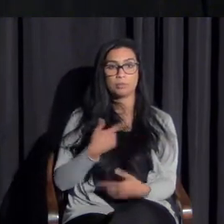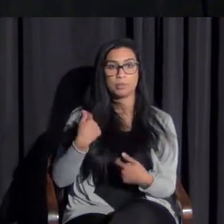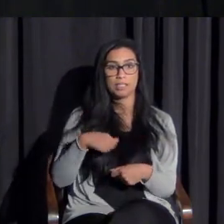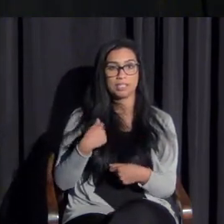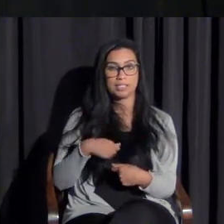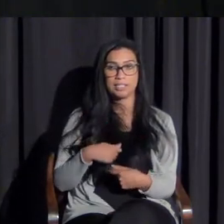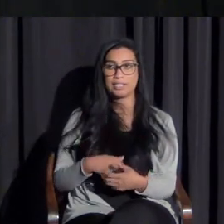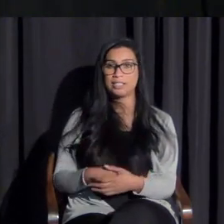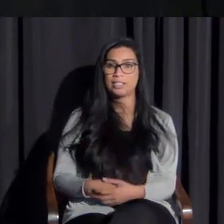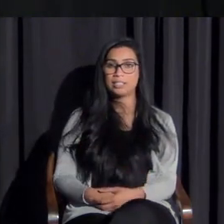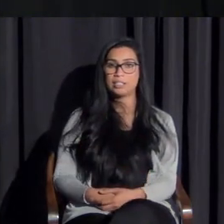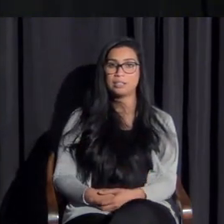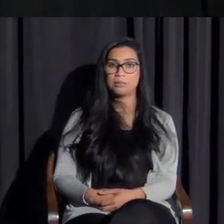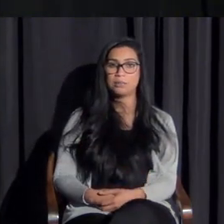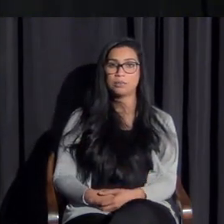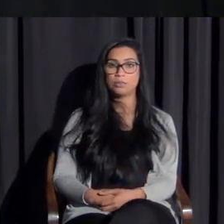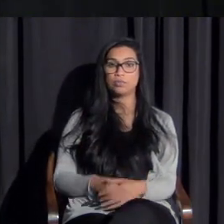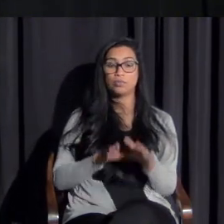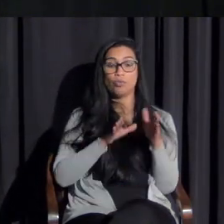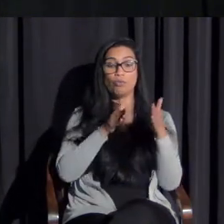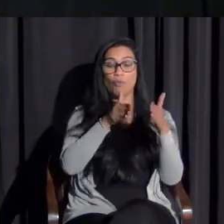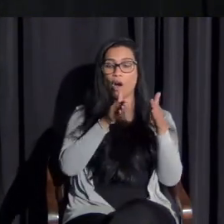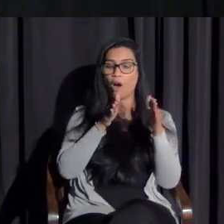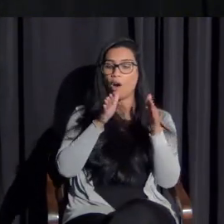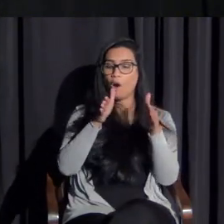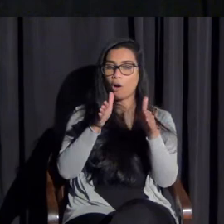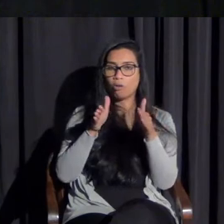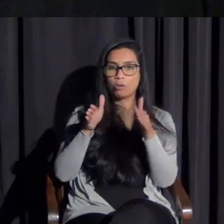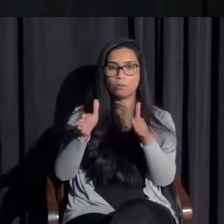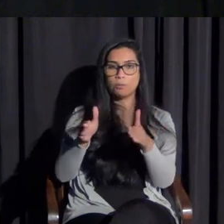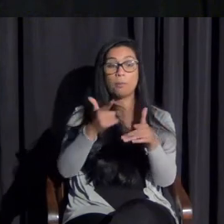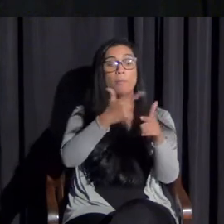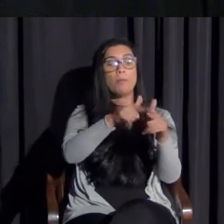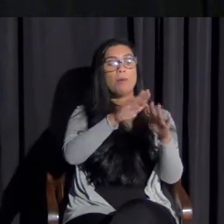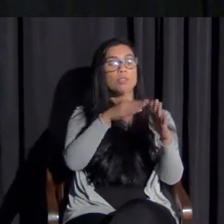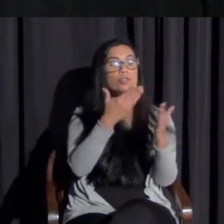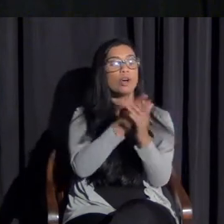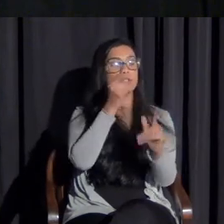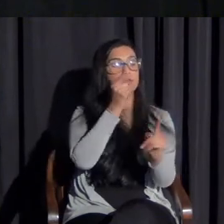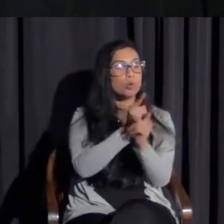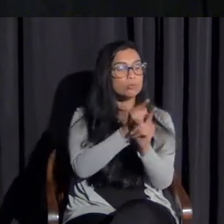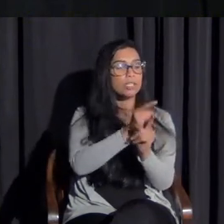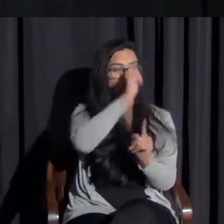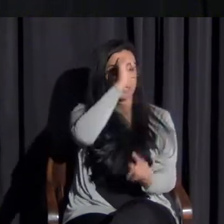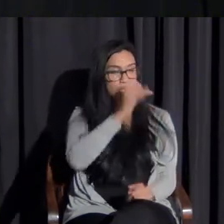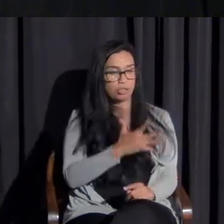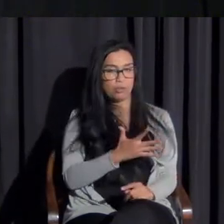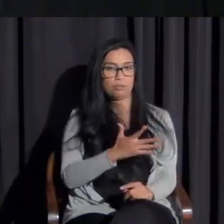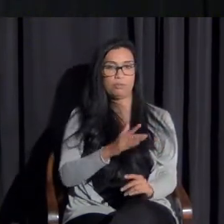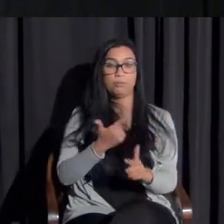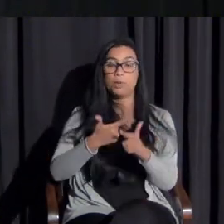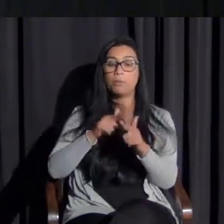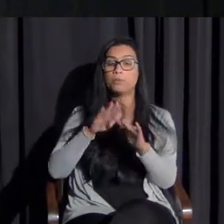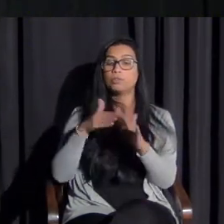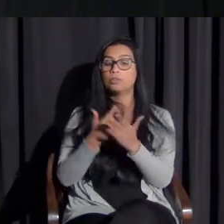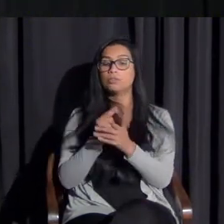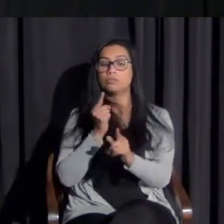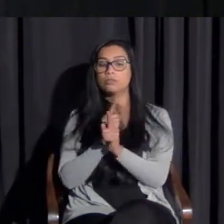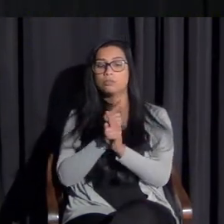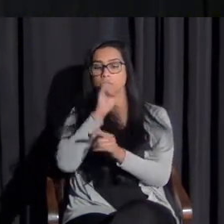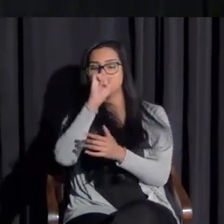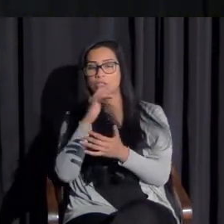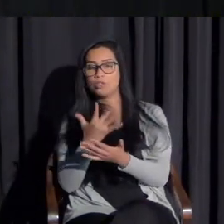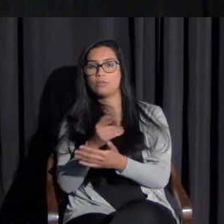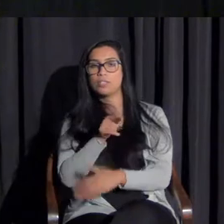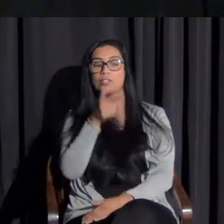descristalizando e problematizando uma cultura escolar que vai dizer ótimo, parabéns para a casa que traz a chaminézinha,